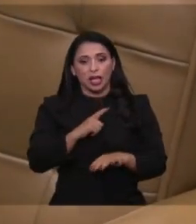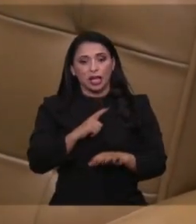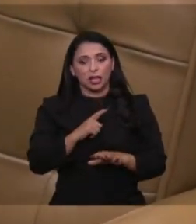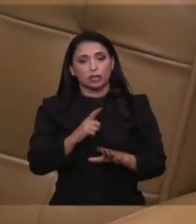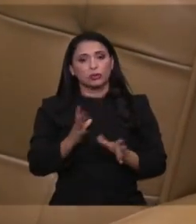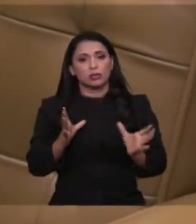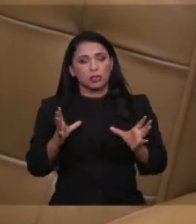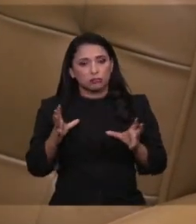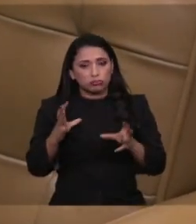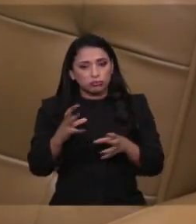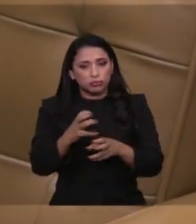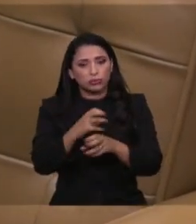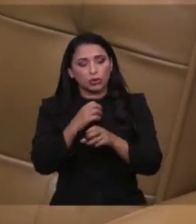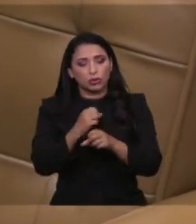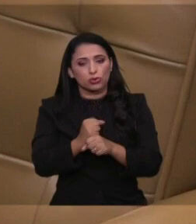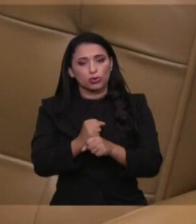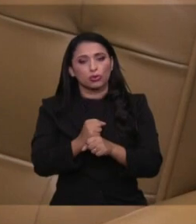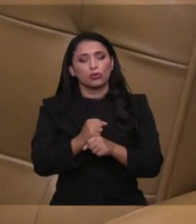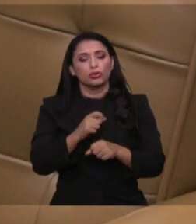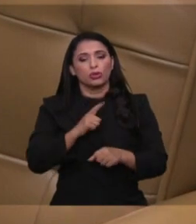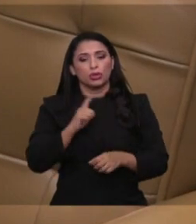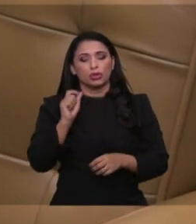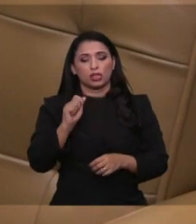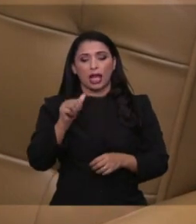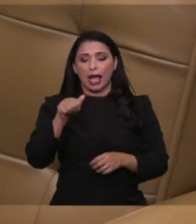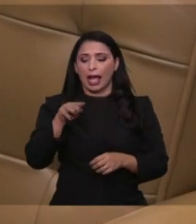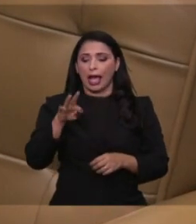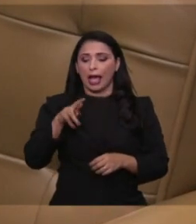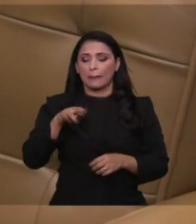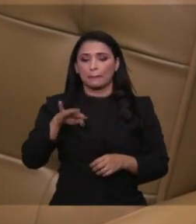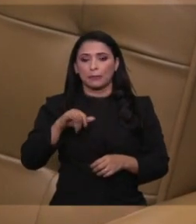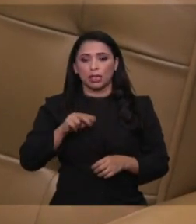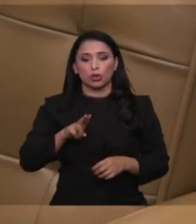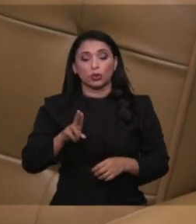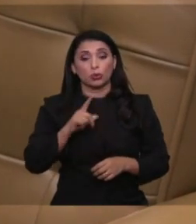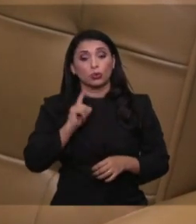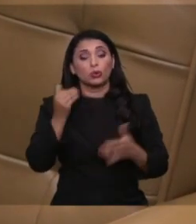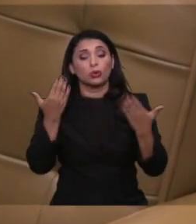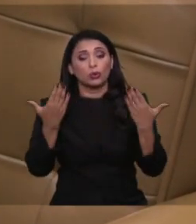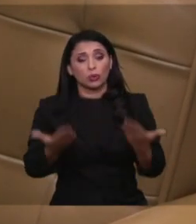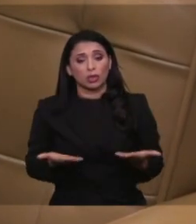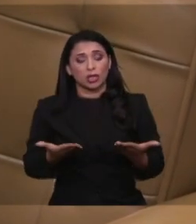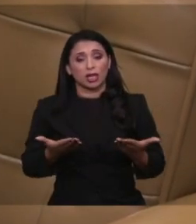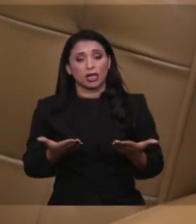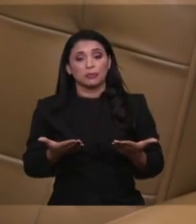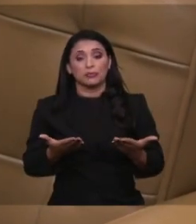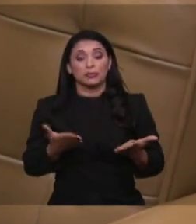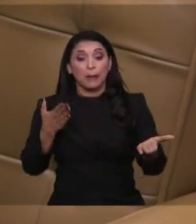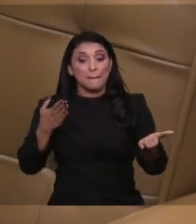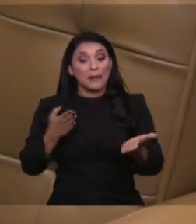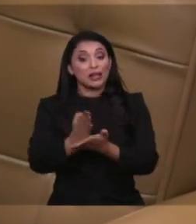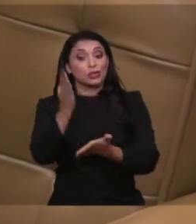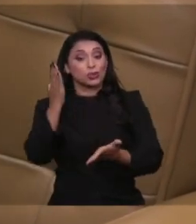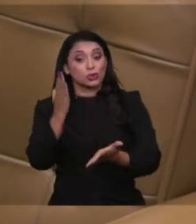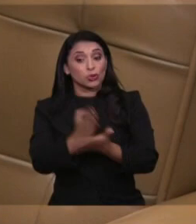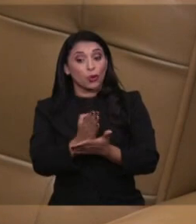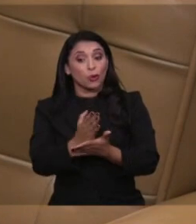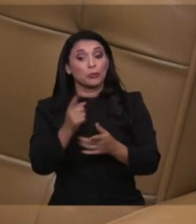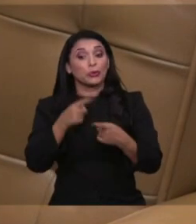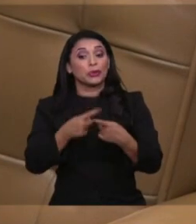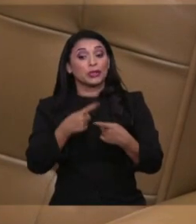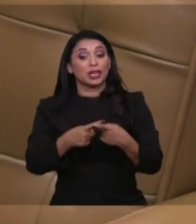abril, vamos dizer assim, de alguma forma, nesta perspectiva. Só passou porque havia a